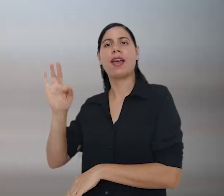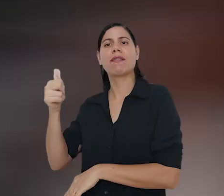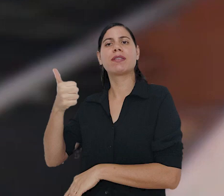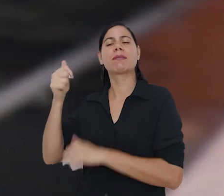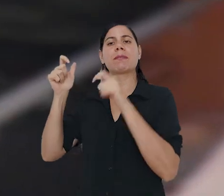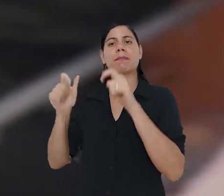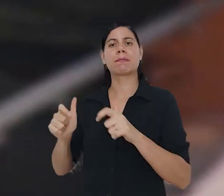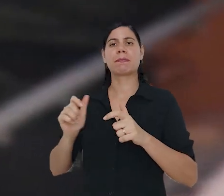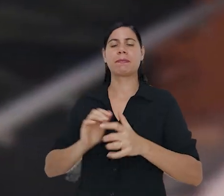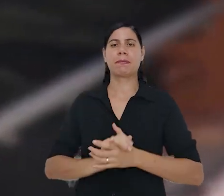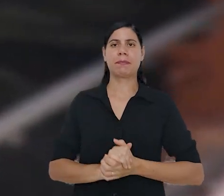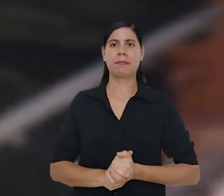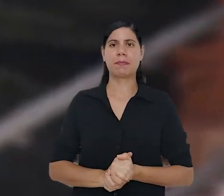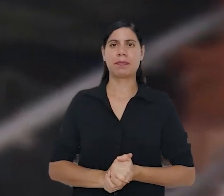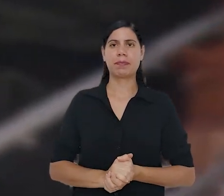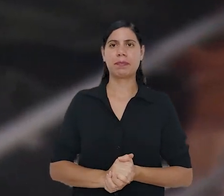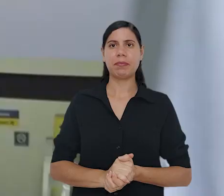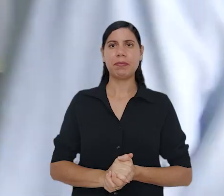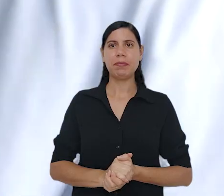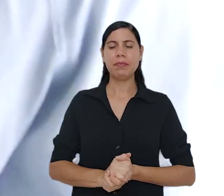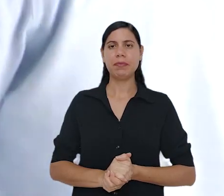Região.